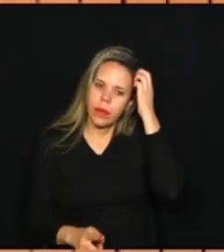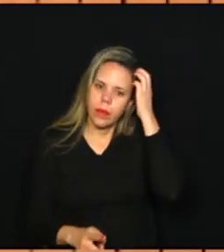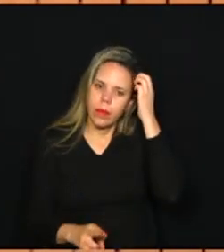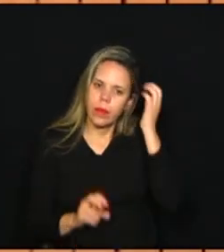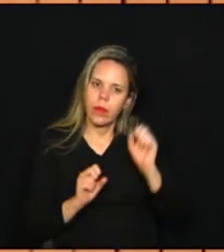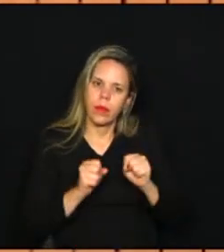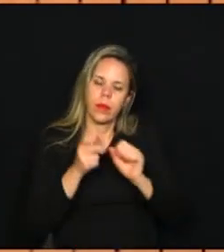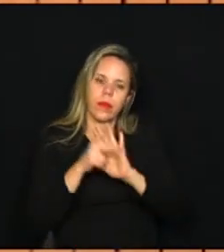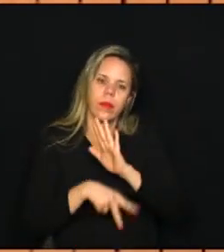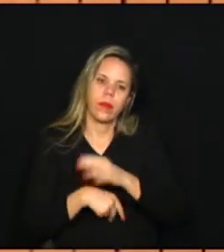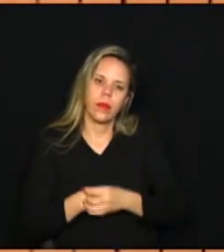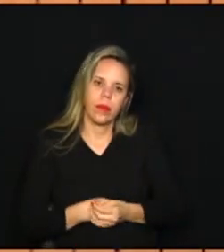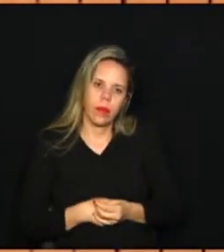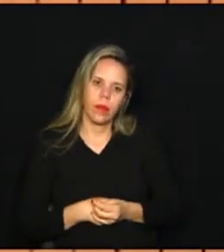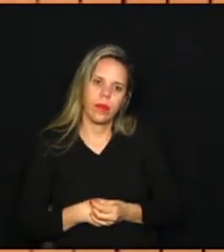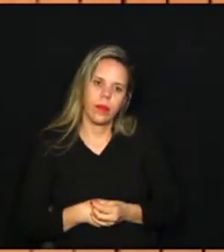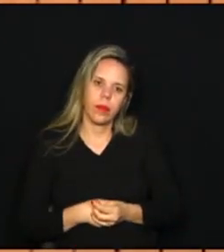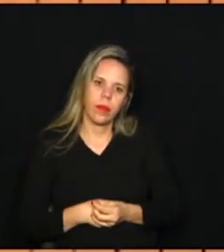do projeto. Só